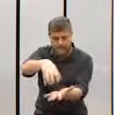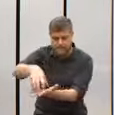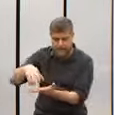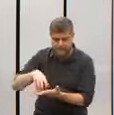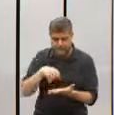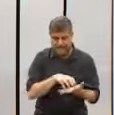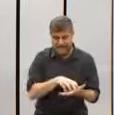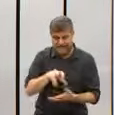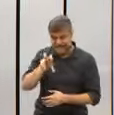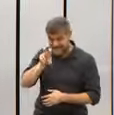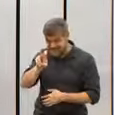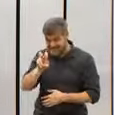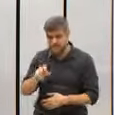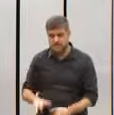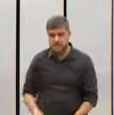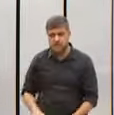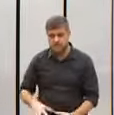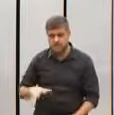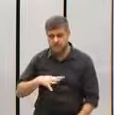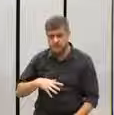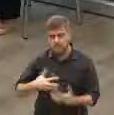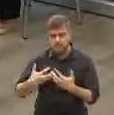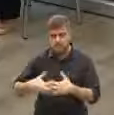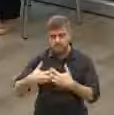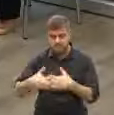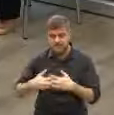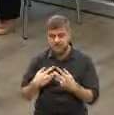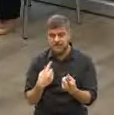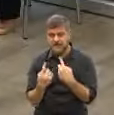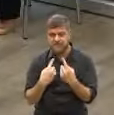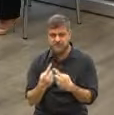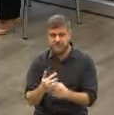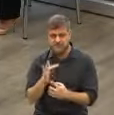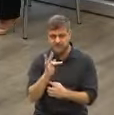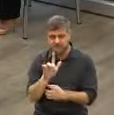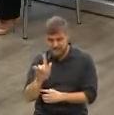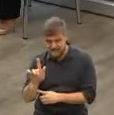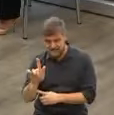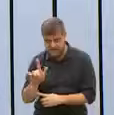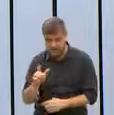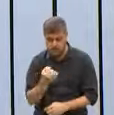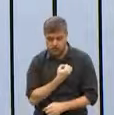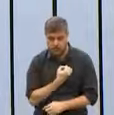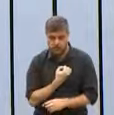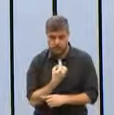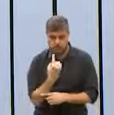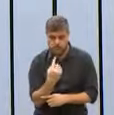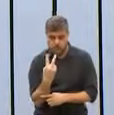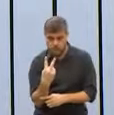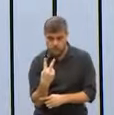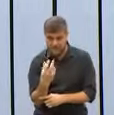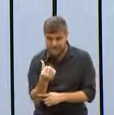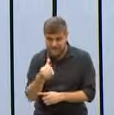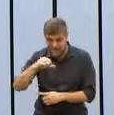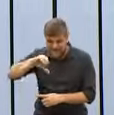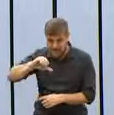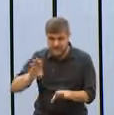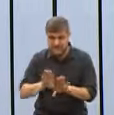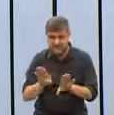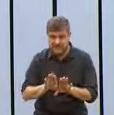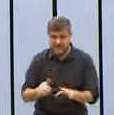Leste, Sul, Sudoeste e Noroeste, funcionam na Avenida Francisco Glicério. Número 1269. E nós temos a primeira experiência